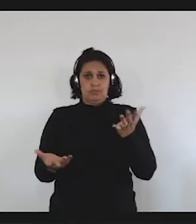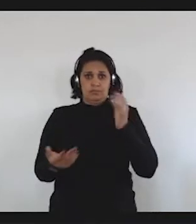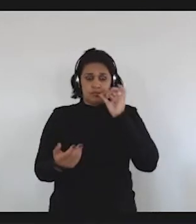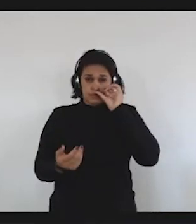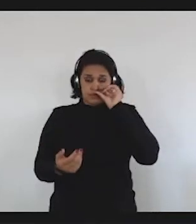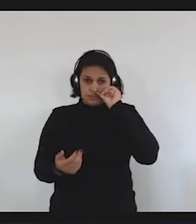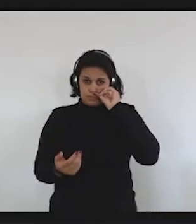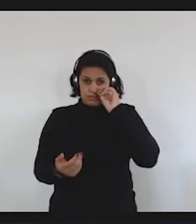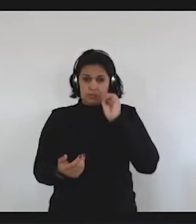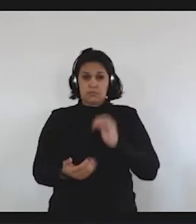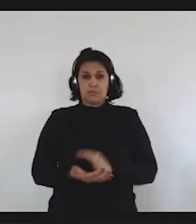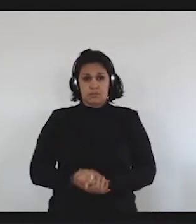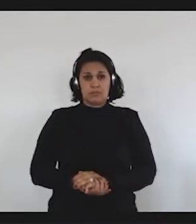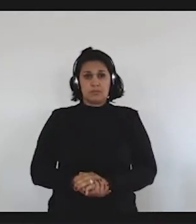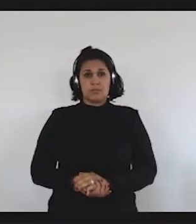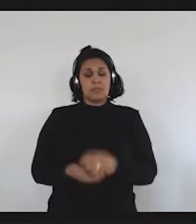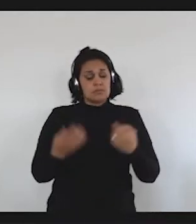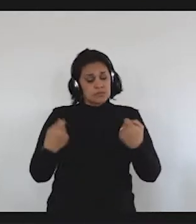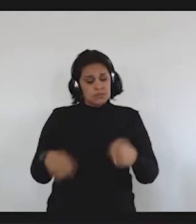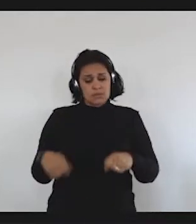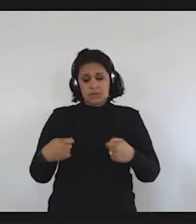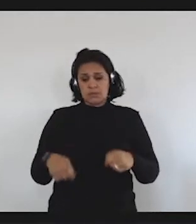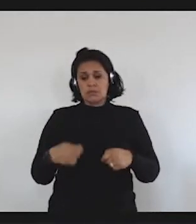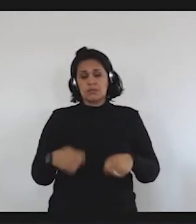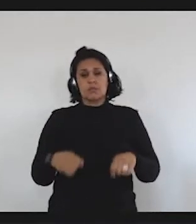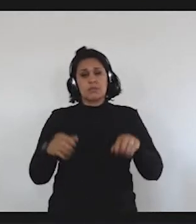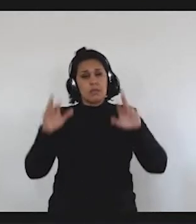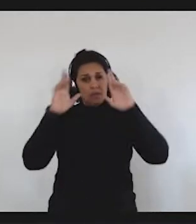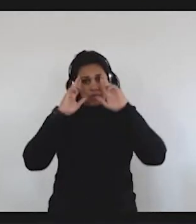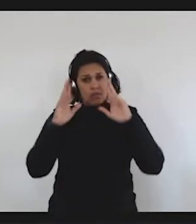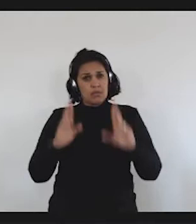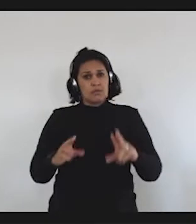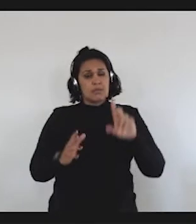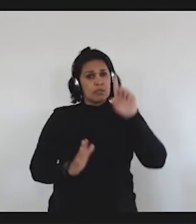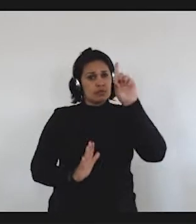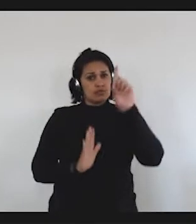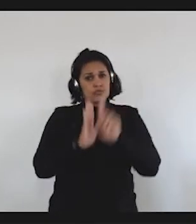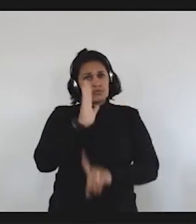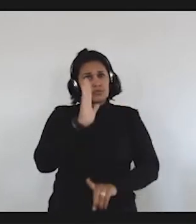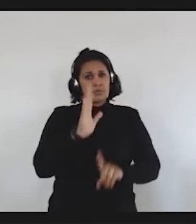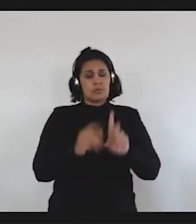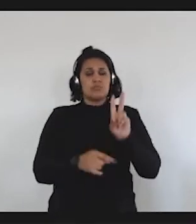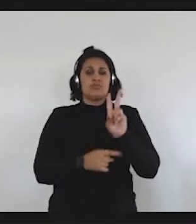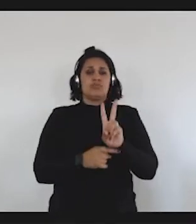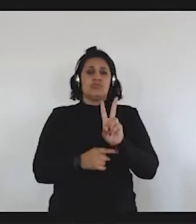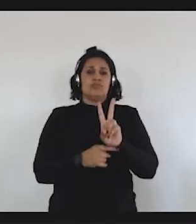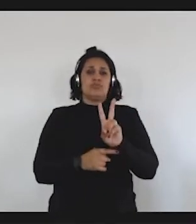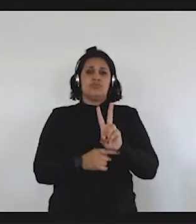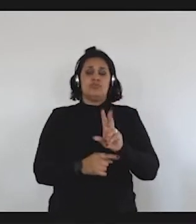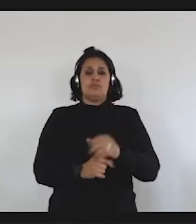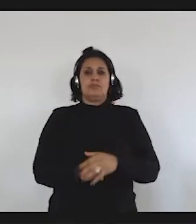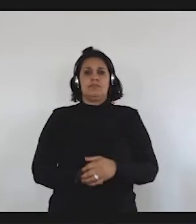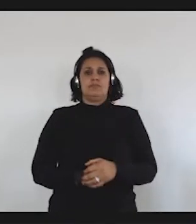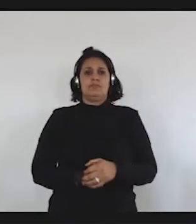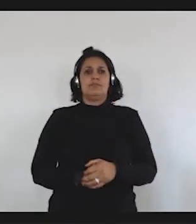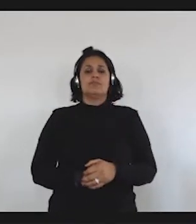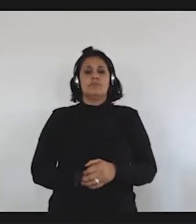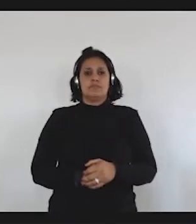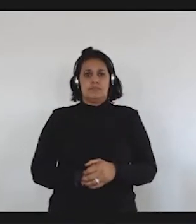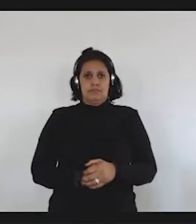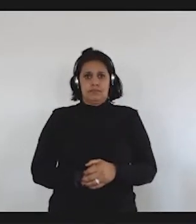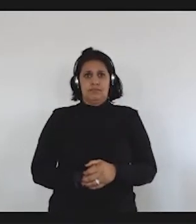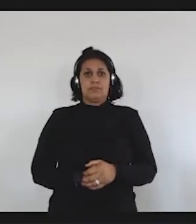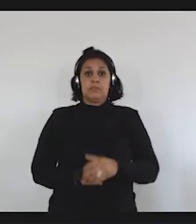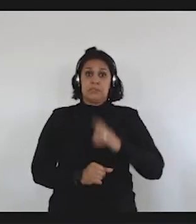há que se respeitar o direito de defesa. E, além desse direito de defesa em seu